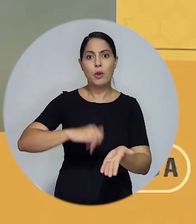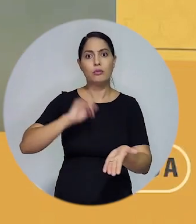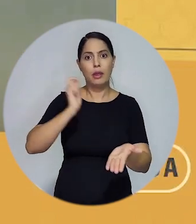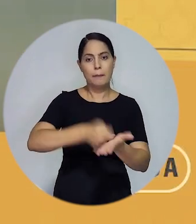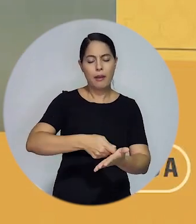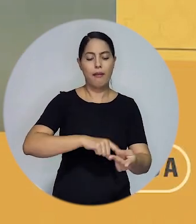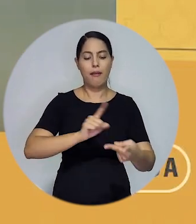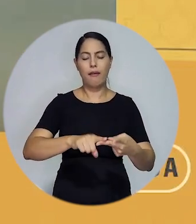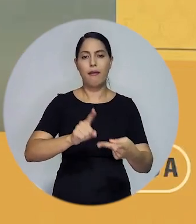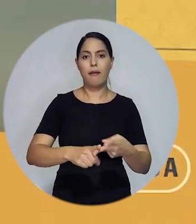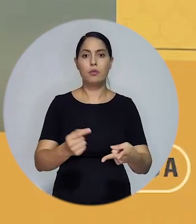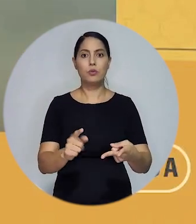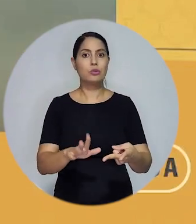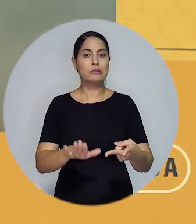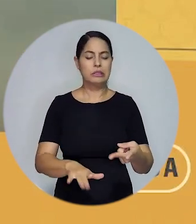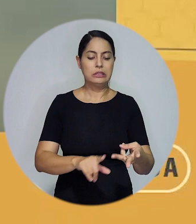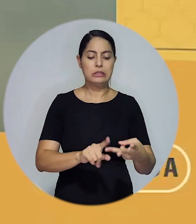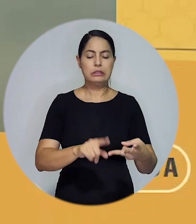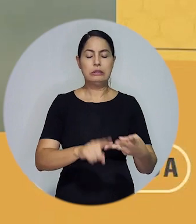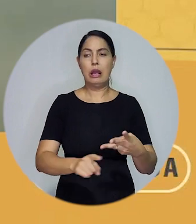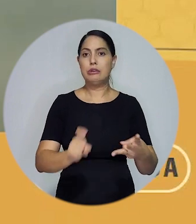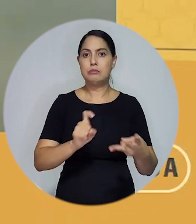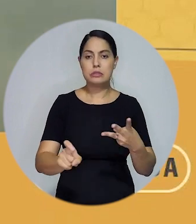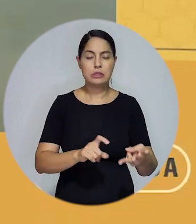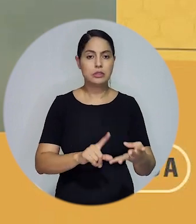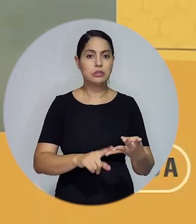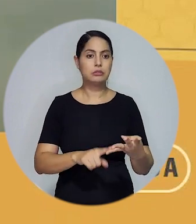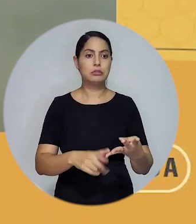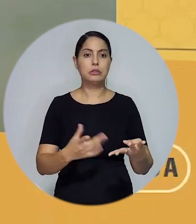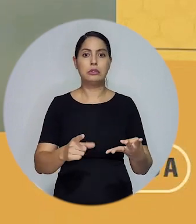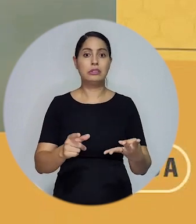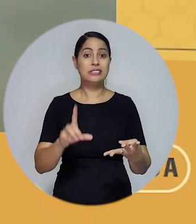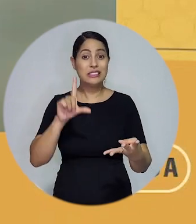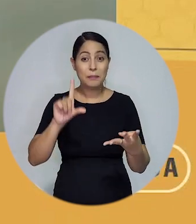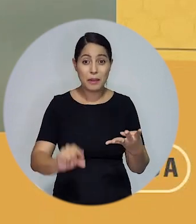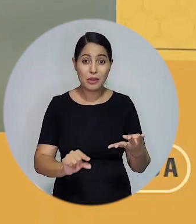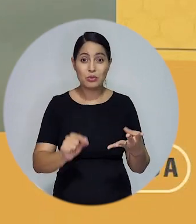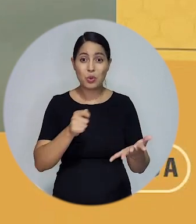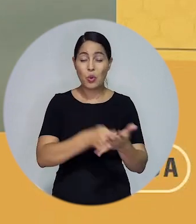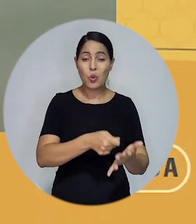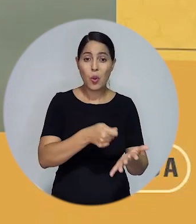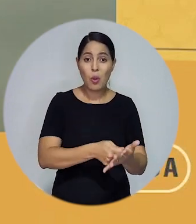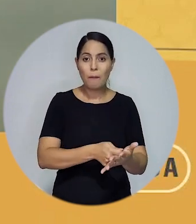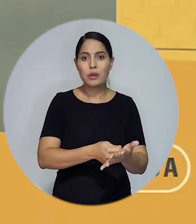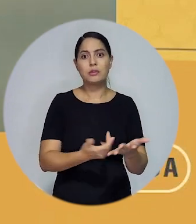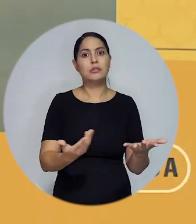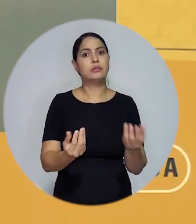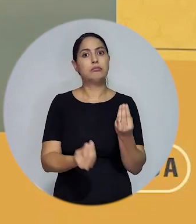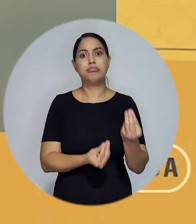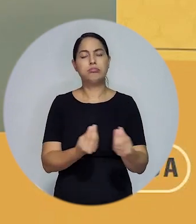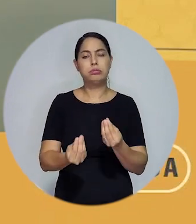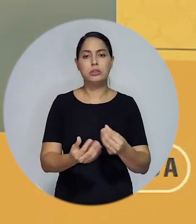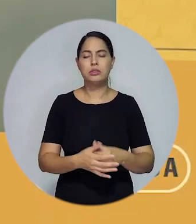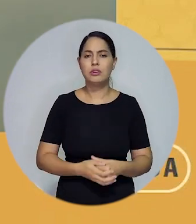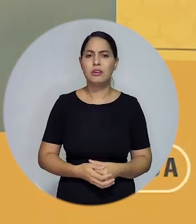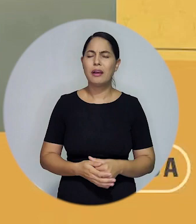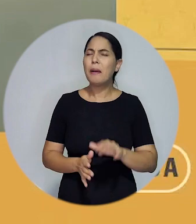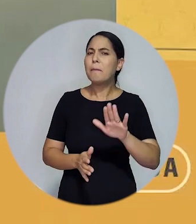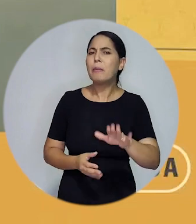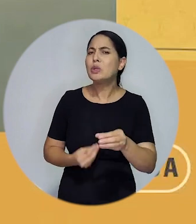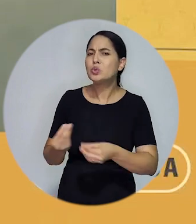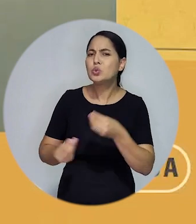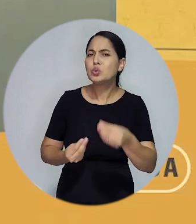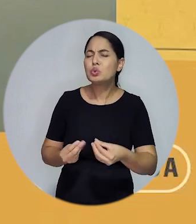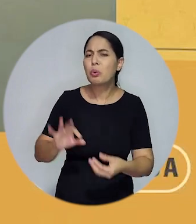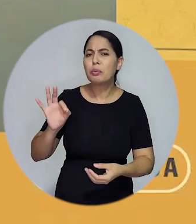tenho o meu custo fixo, meu custo administrativo, menos do que isso eu estou no prejuízo. Tá bom, mas como você